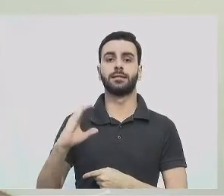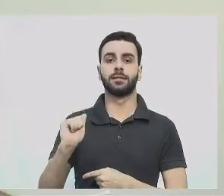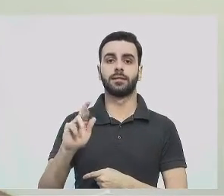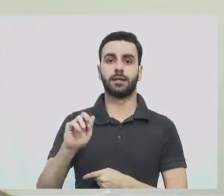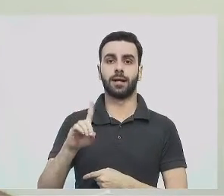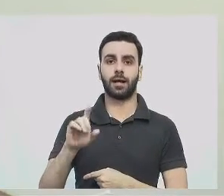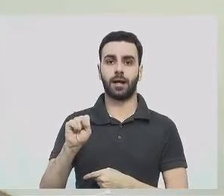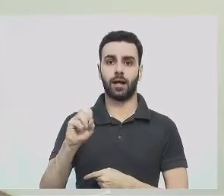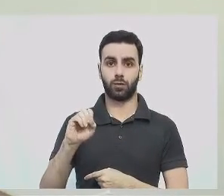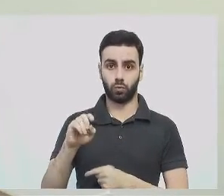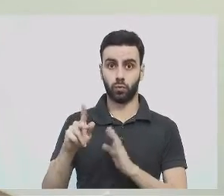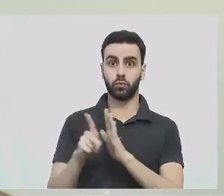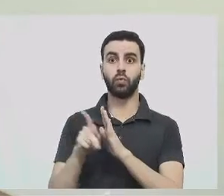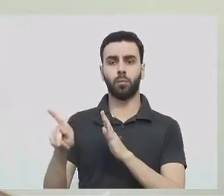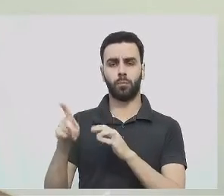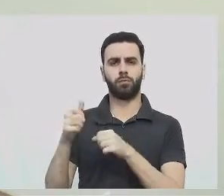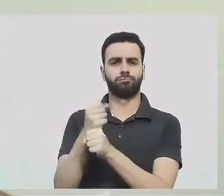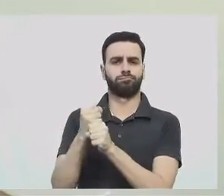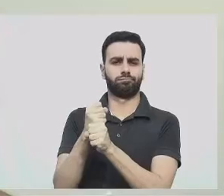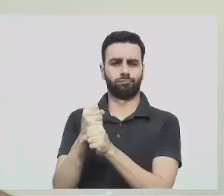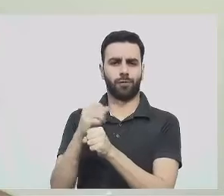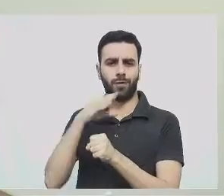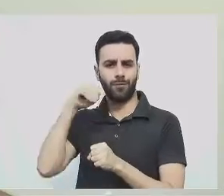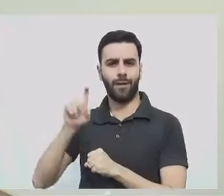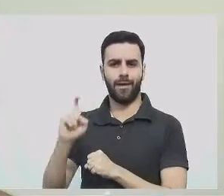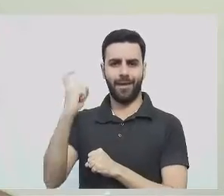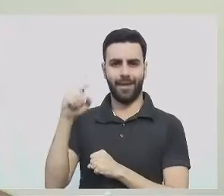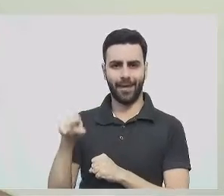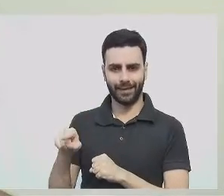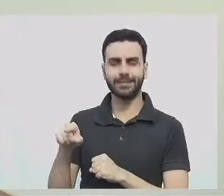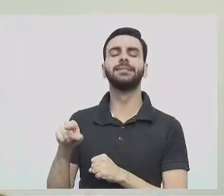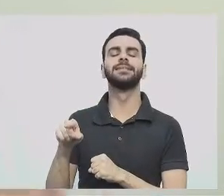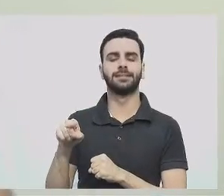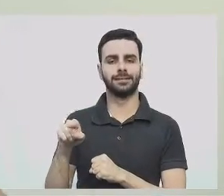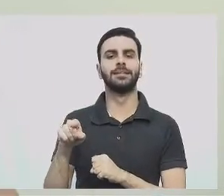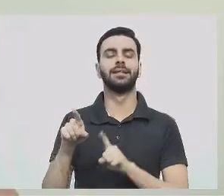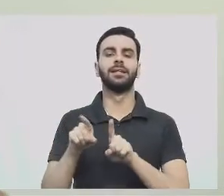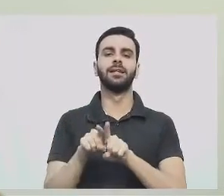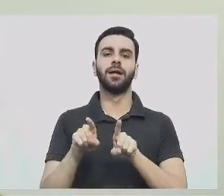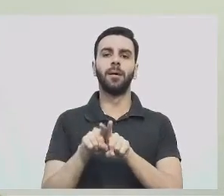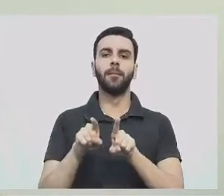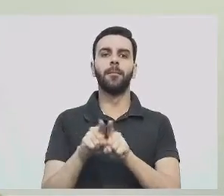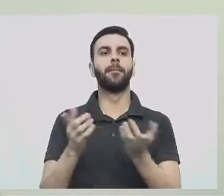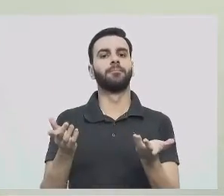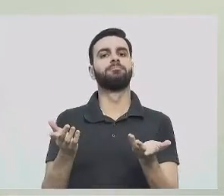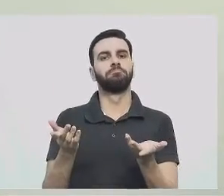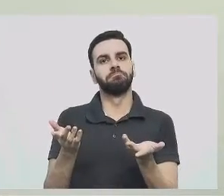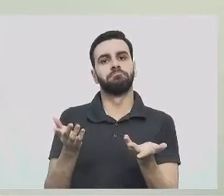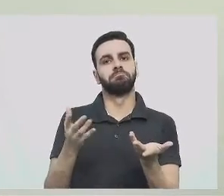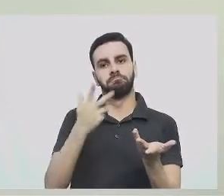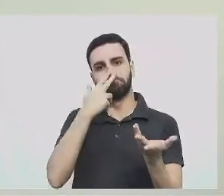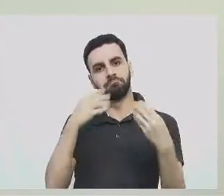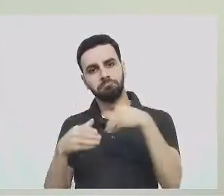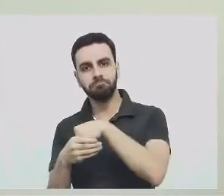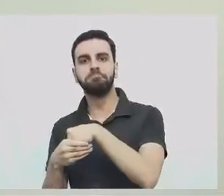Silva, que foi técnica na instituição por muito tempo, enquanto sendo, né, uma homenageada, uma certificada pela Câmara